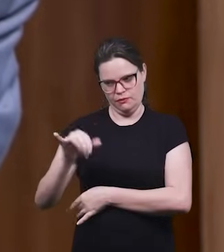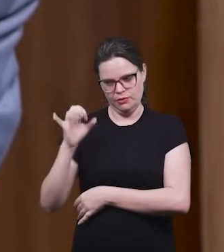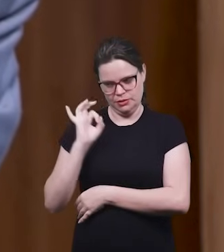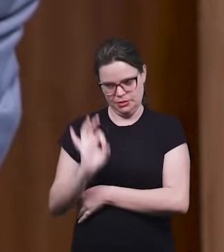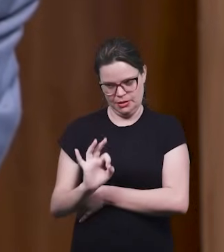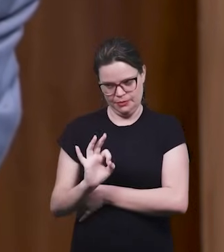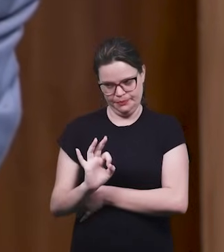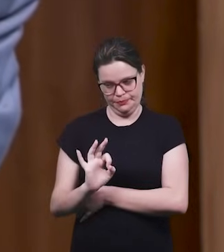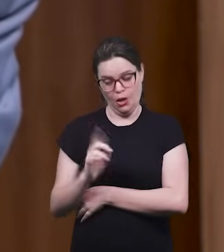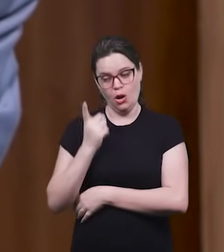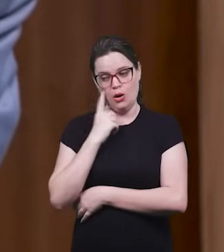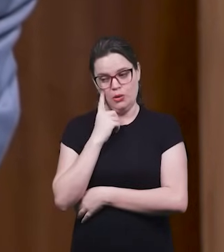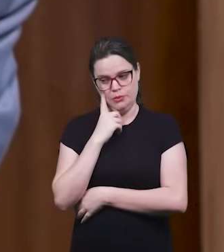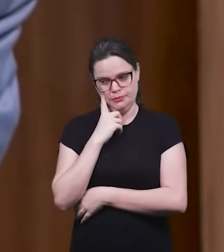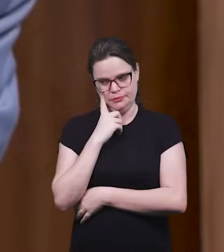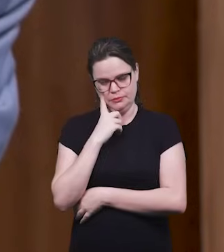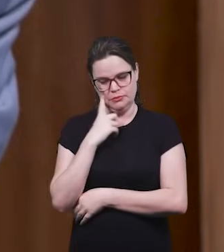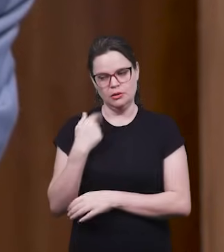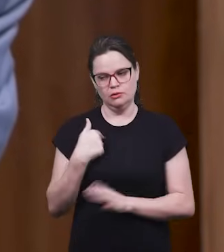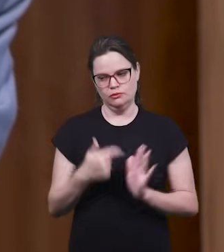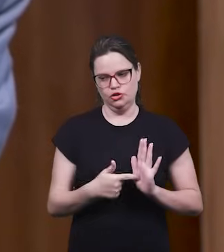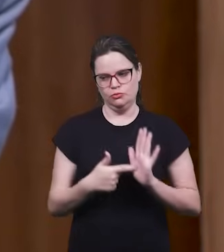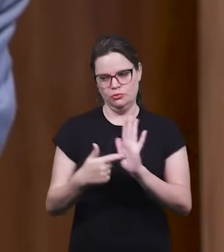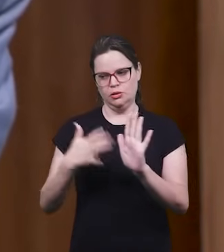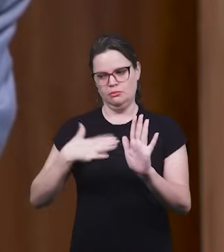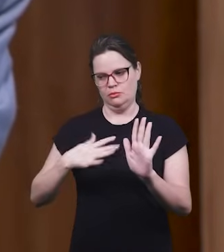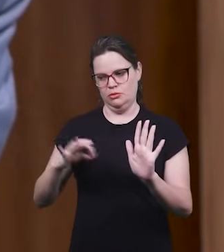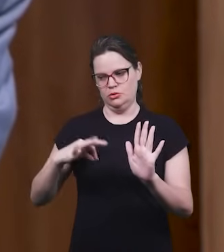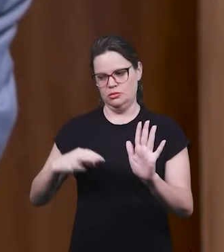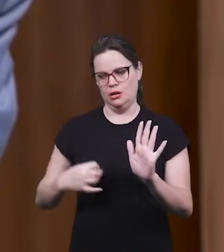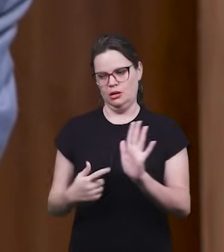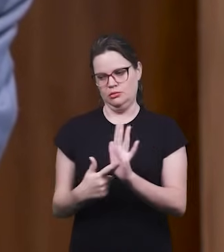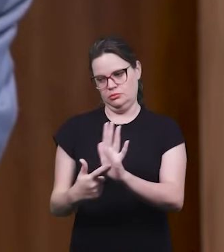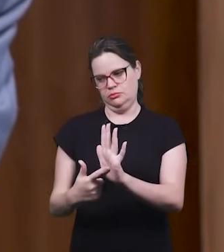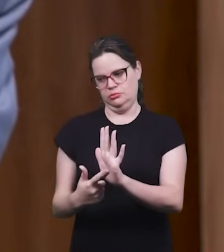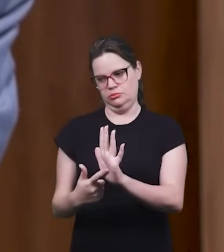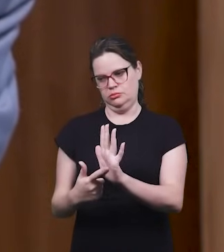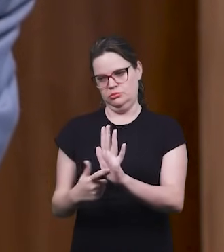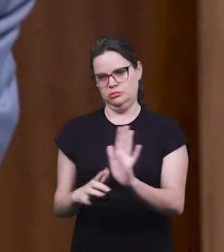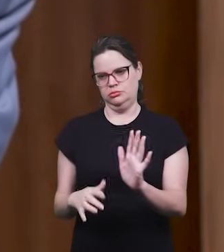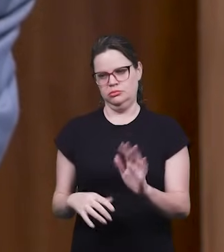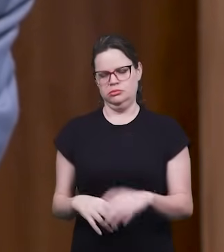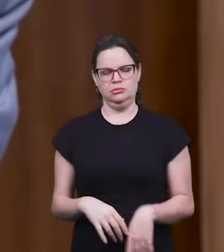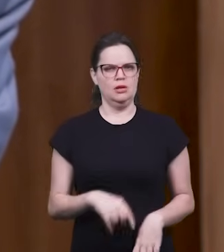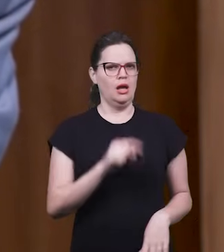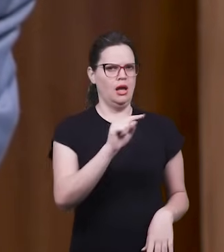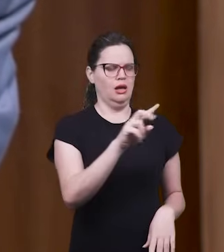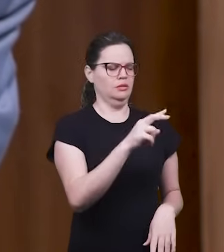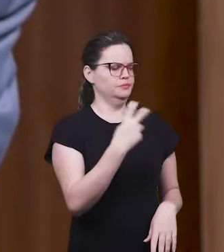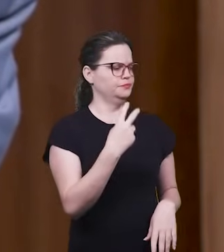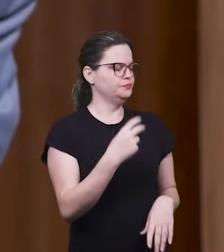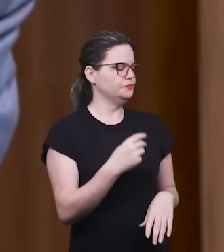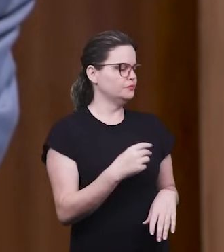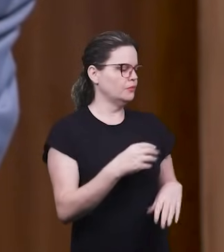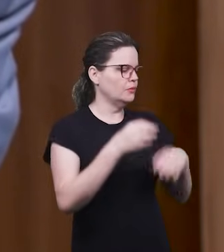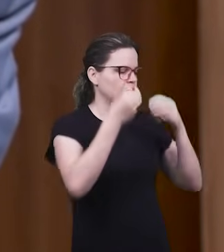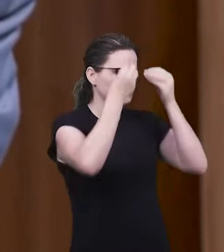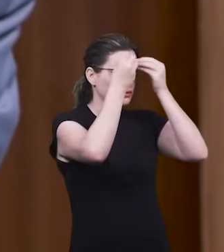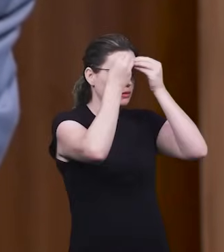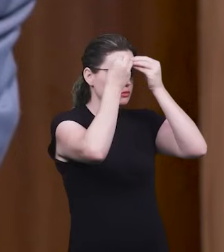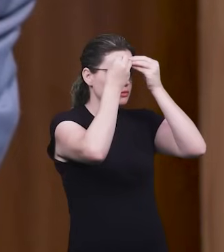É. Olha aqui, ó. Meu salário é esse aqui. Ela olhou para mim e disse, não